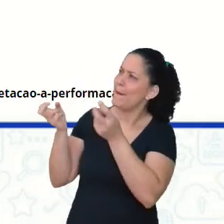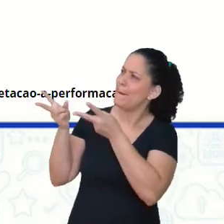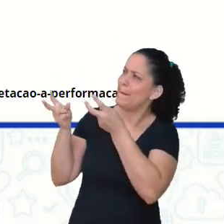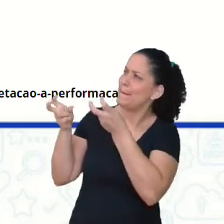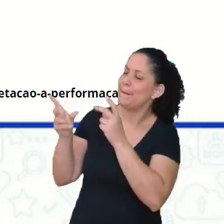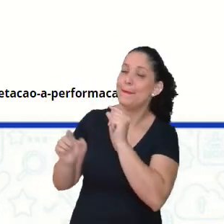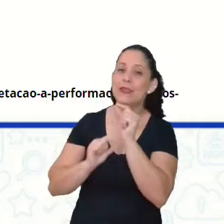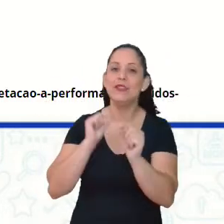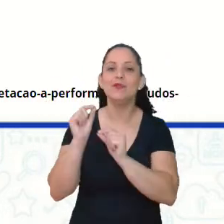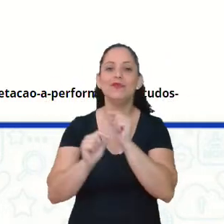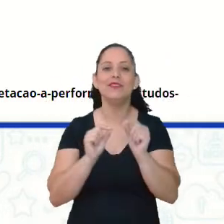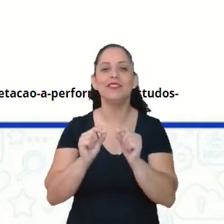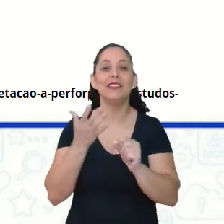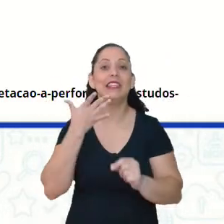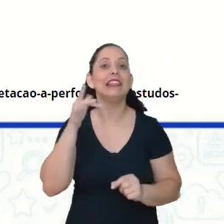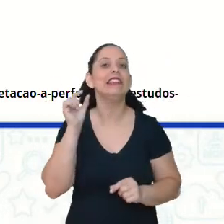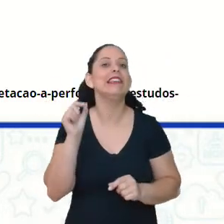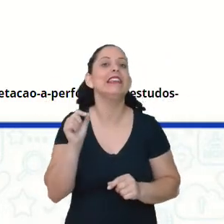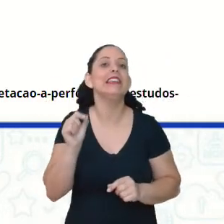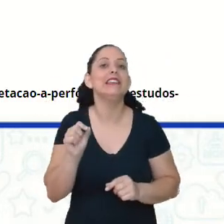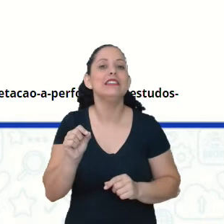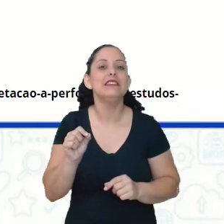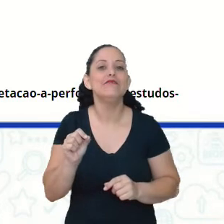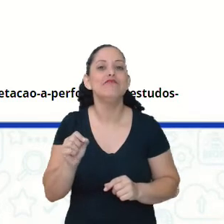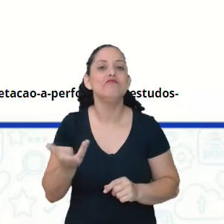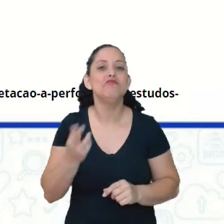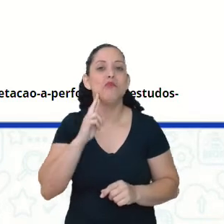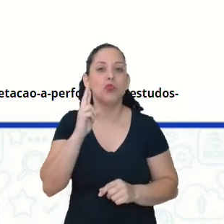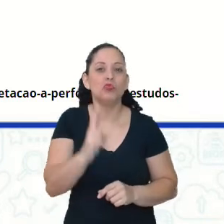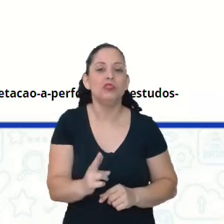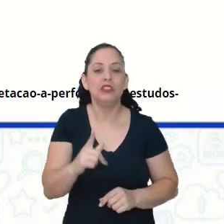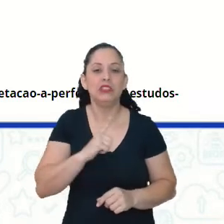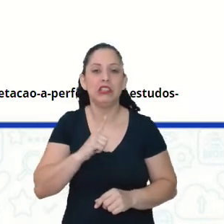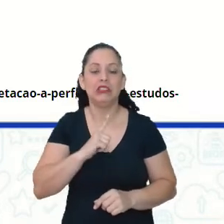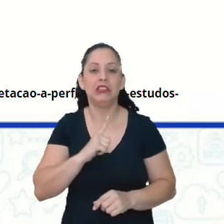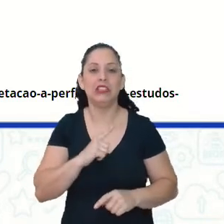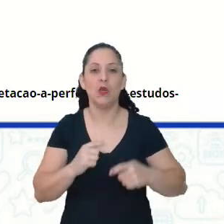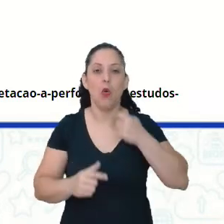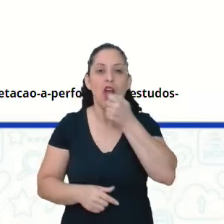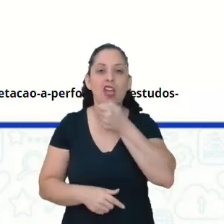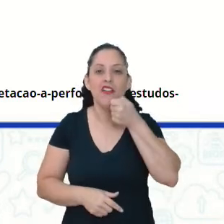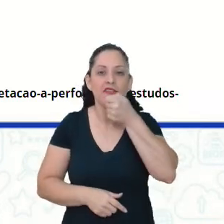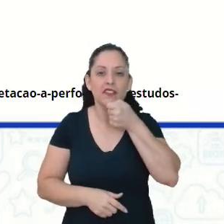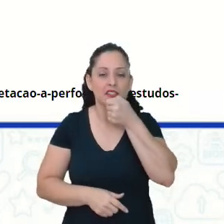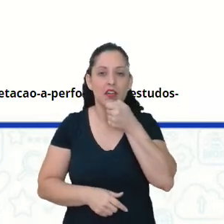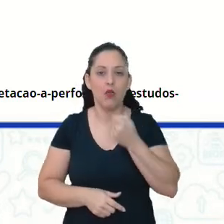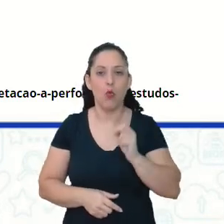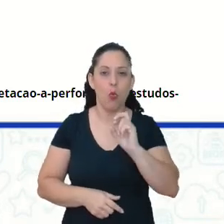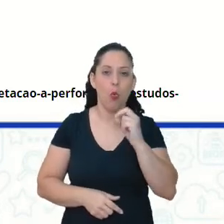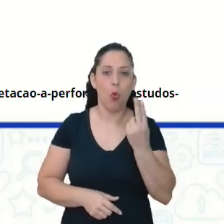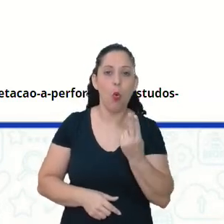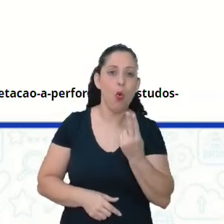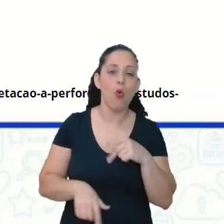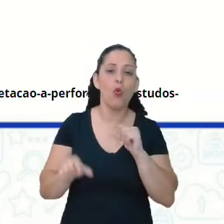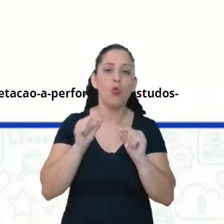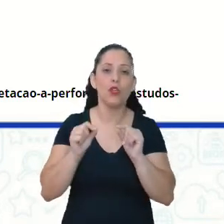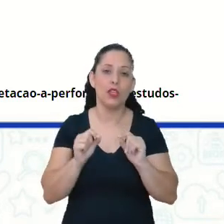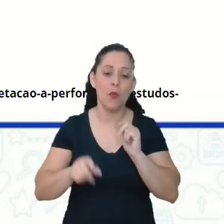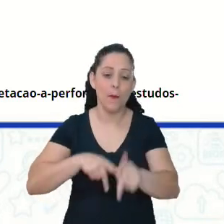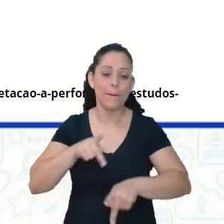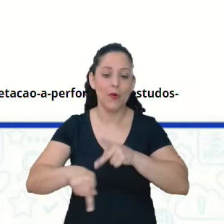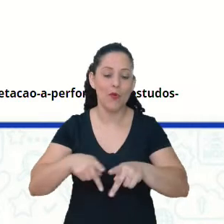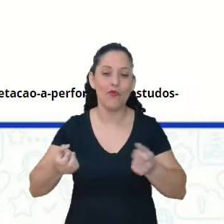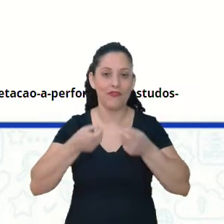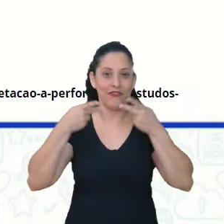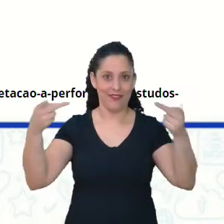é que respondia? Pois Havia uma é. gravação para a voz do cavalo ou era uma voz que era feita pelo público?